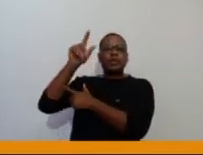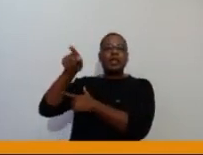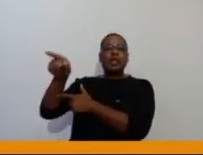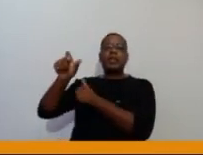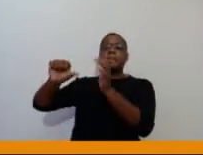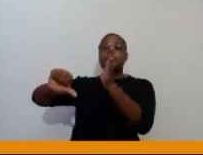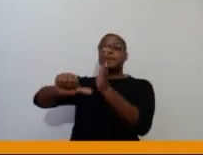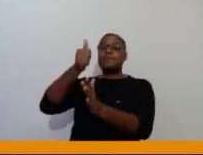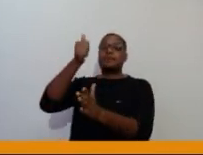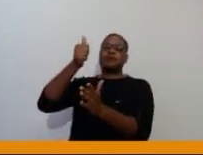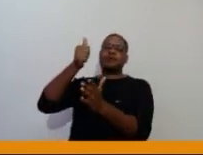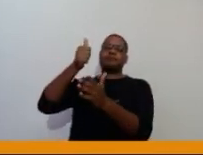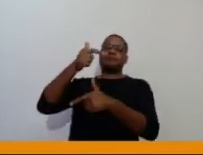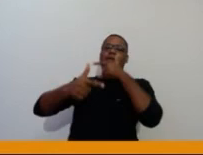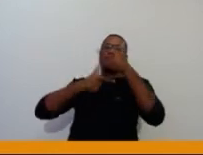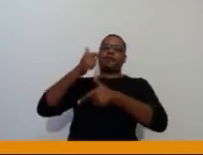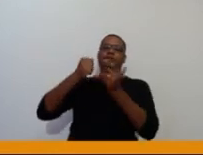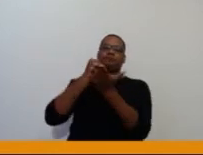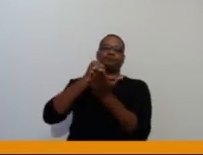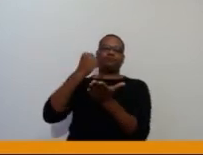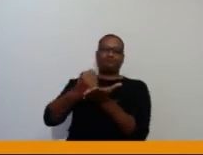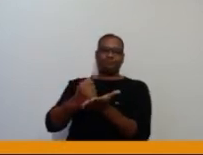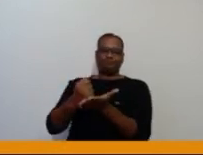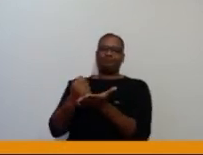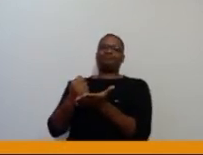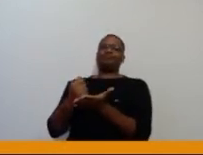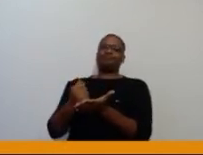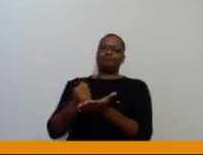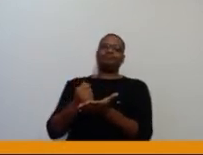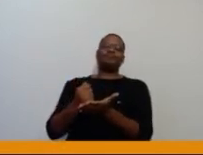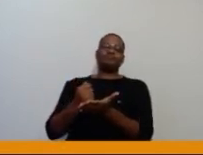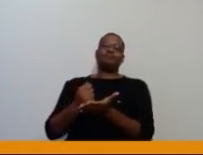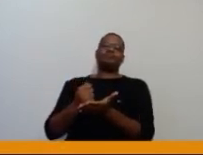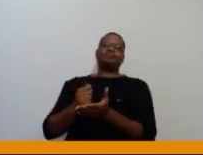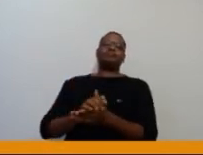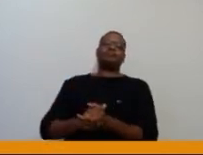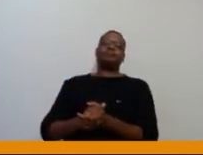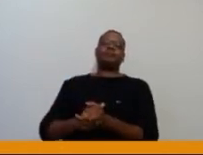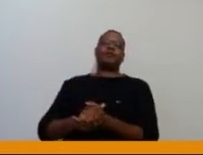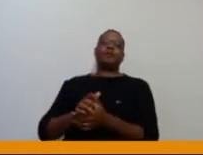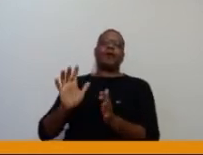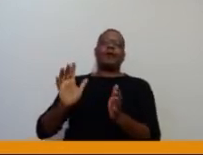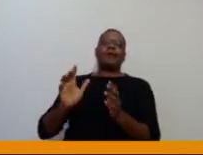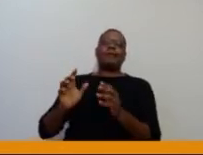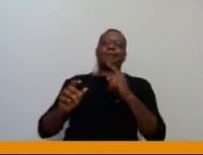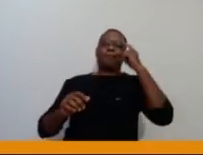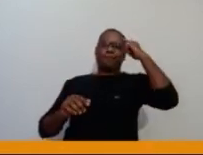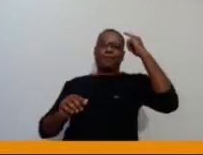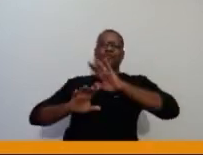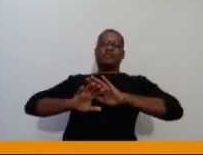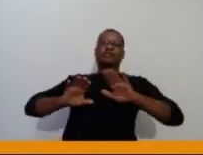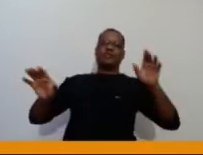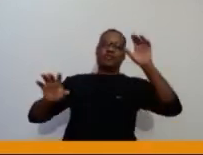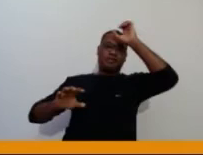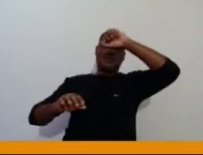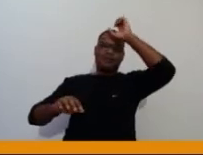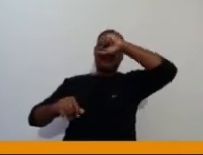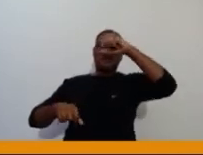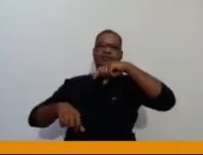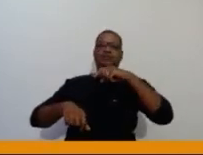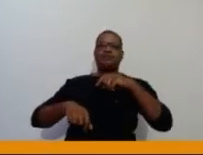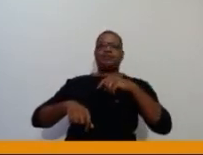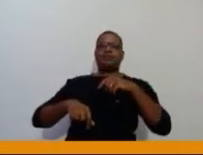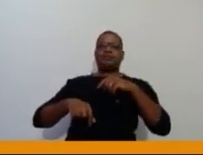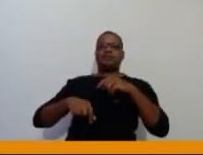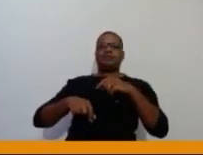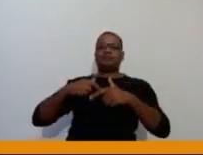formal, que é a política pública. Então, não é simplesmente, porque a gente faz aprendizagem, então tem que fazer também. Não, tem uma